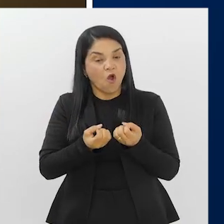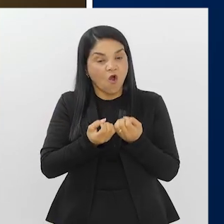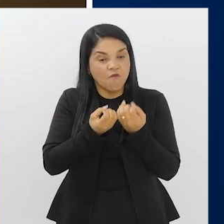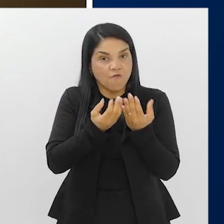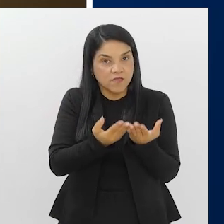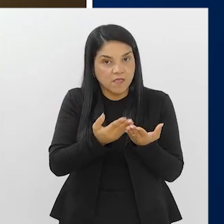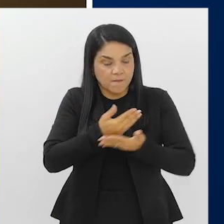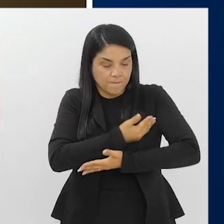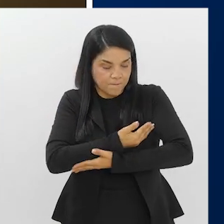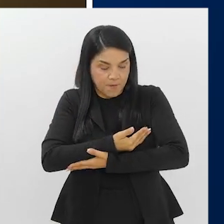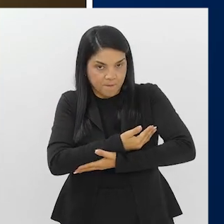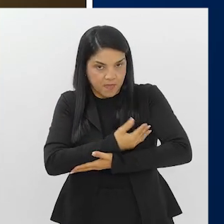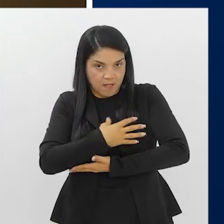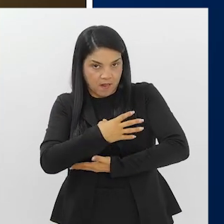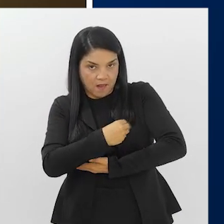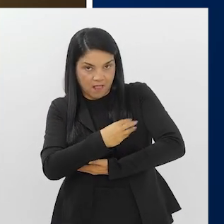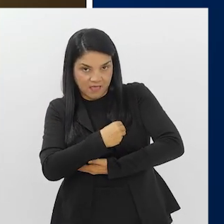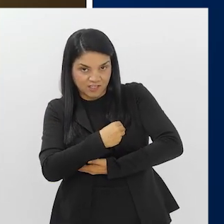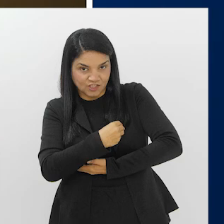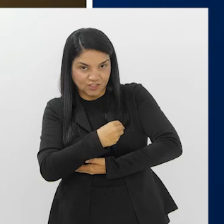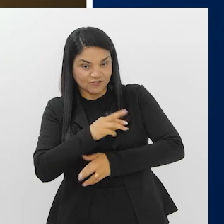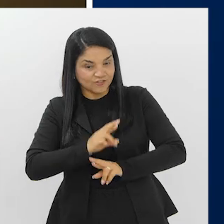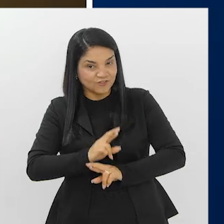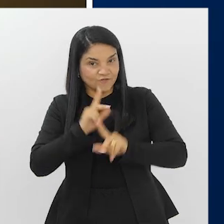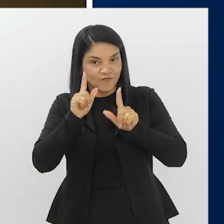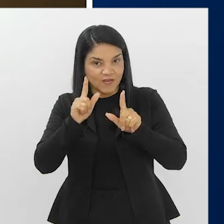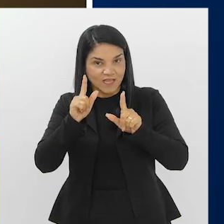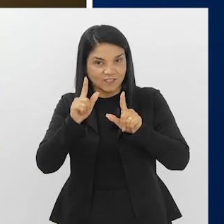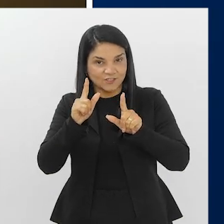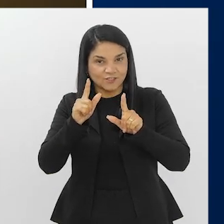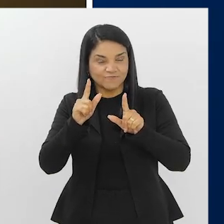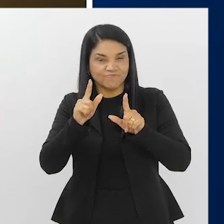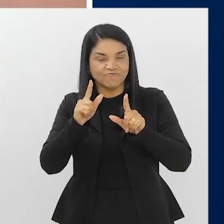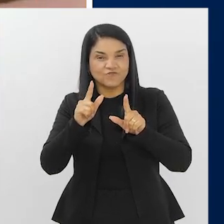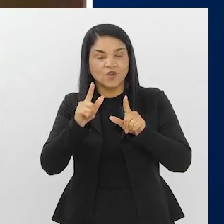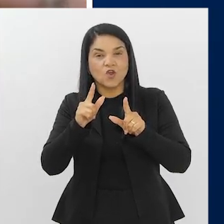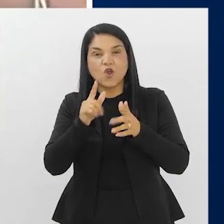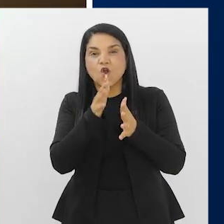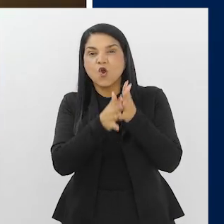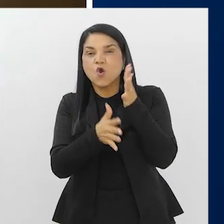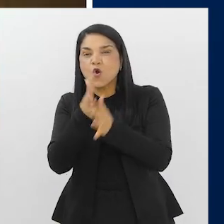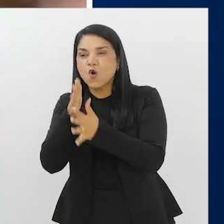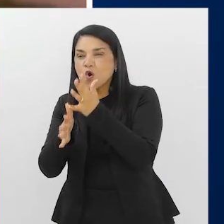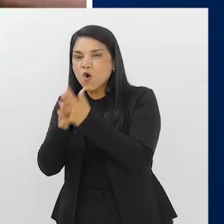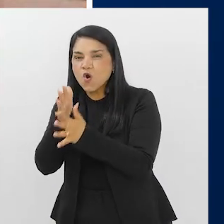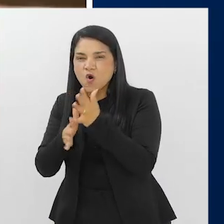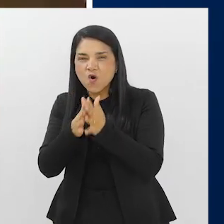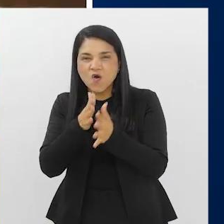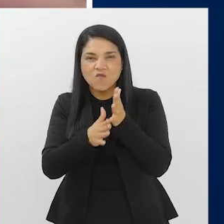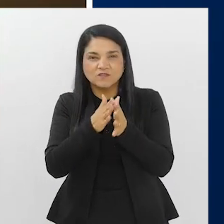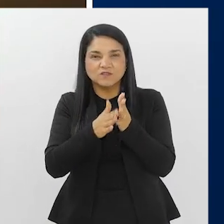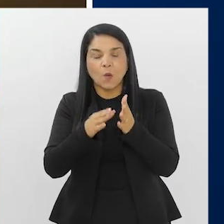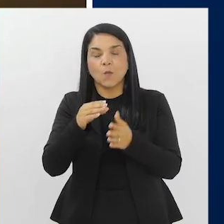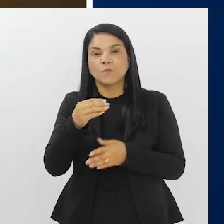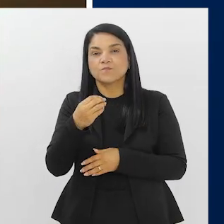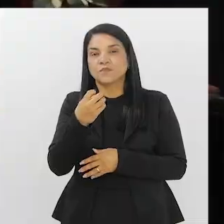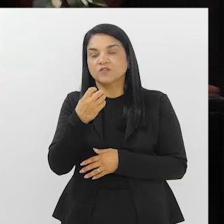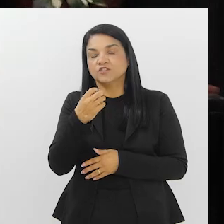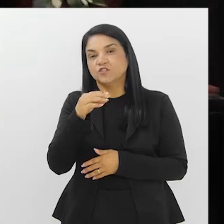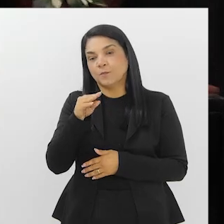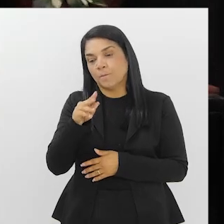oferta o leite para o bebê que não seja do peito, podemos ter o que a gente chama de confusão de bico, de usos de